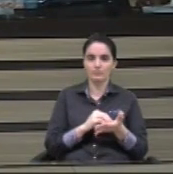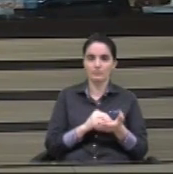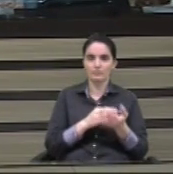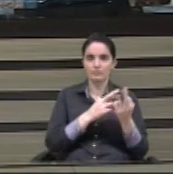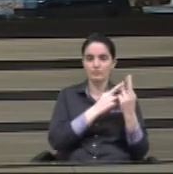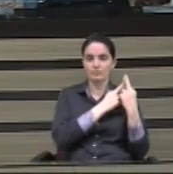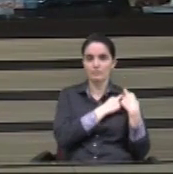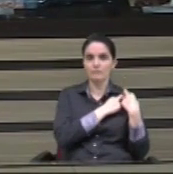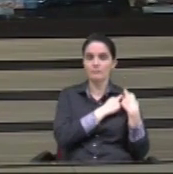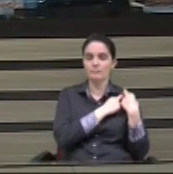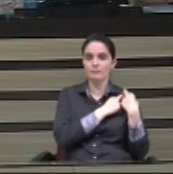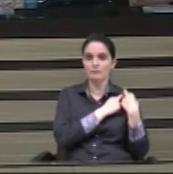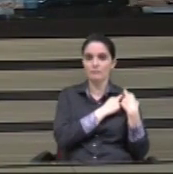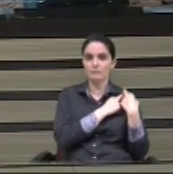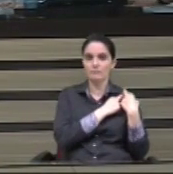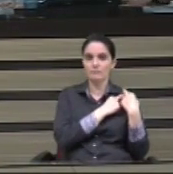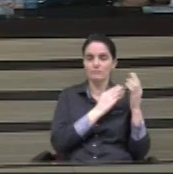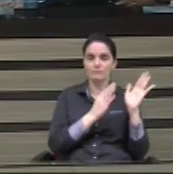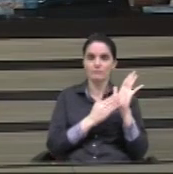proposta a votar.